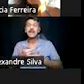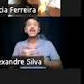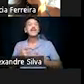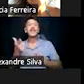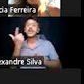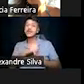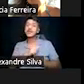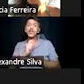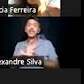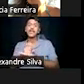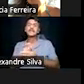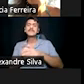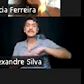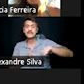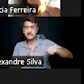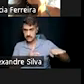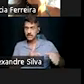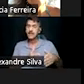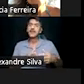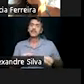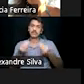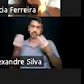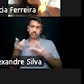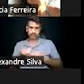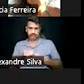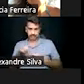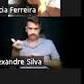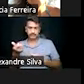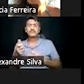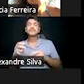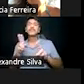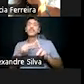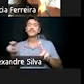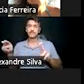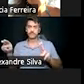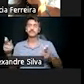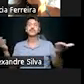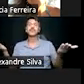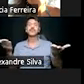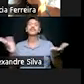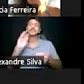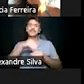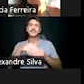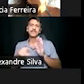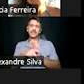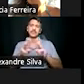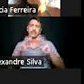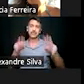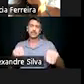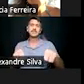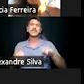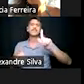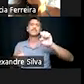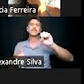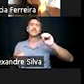material, separou, e hoje ele foi doado, posteriormente, aqui para a UFRJ, e hoje ele faz parte ali do Museu da Geodiversidade,